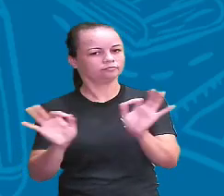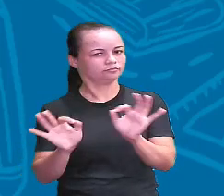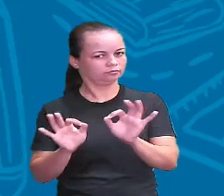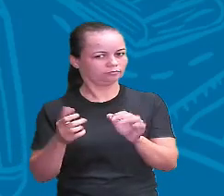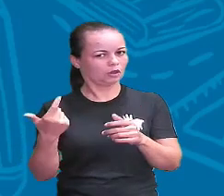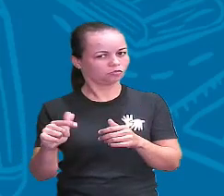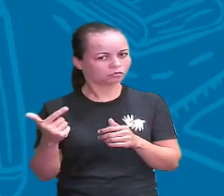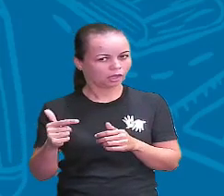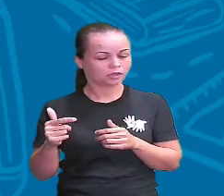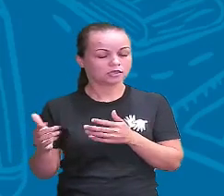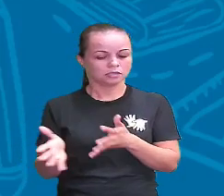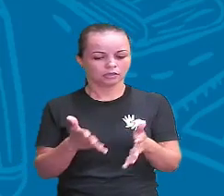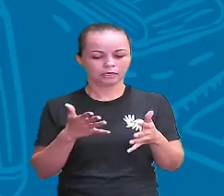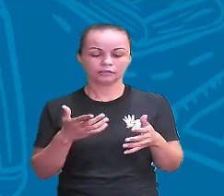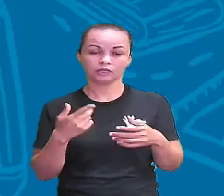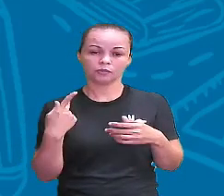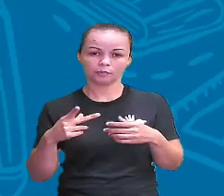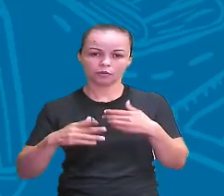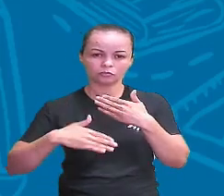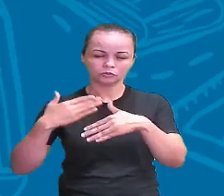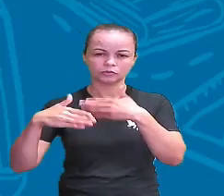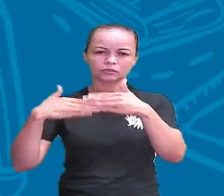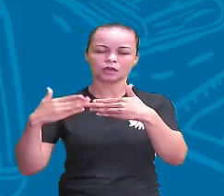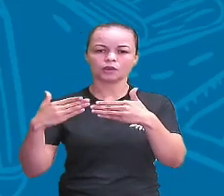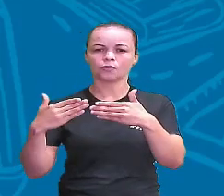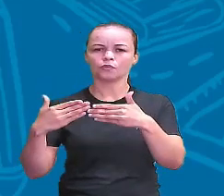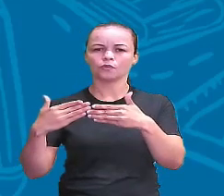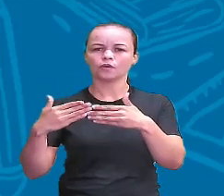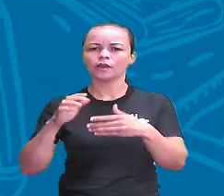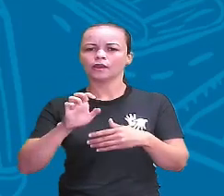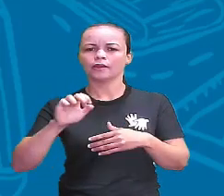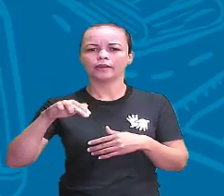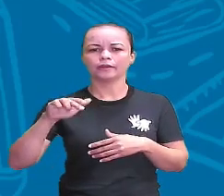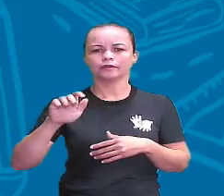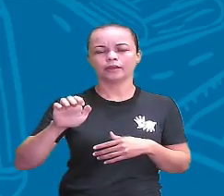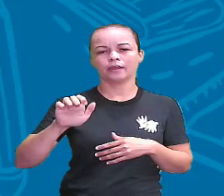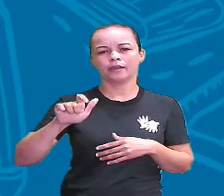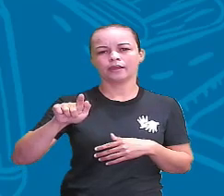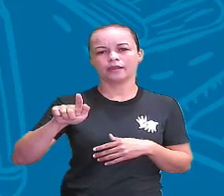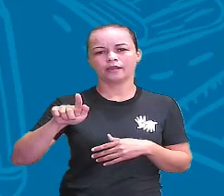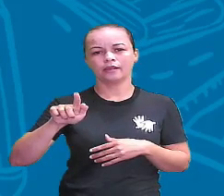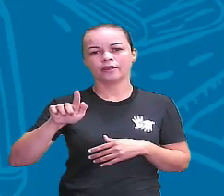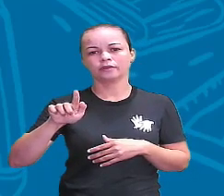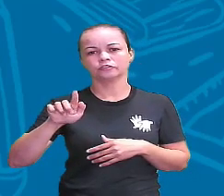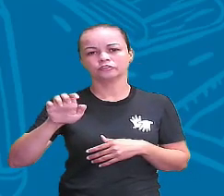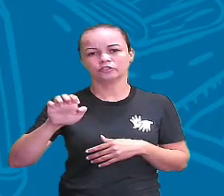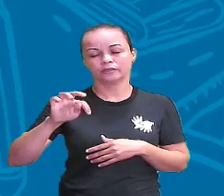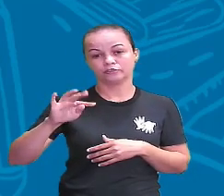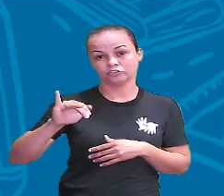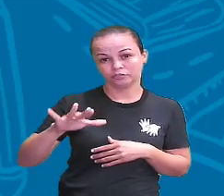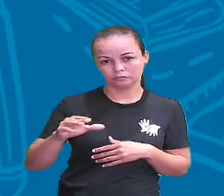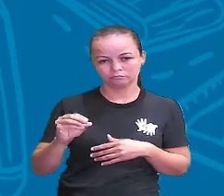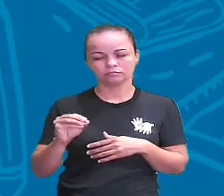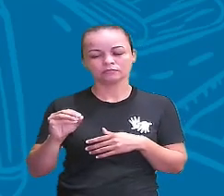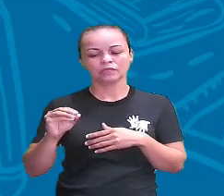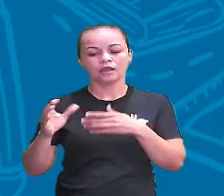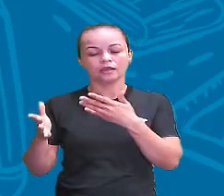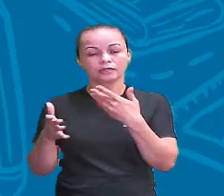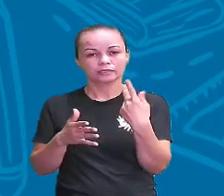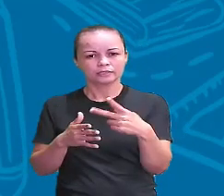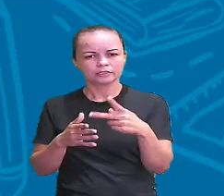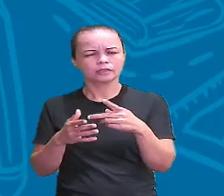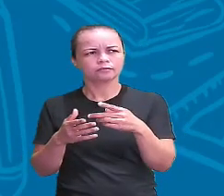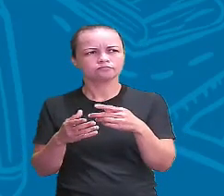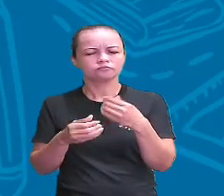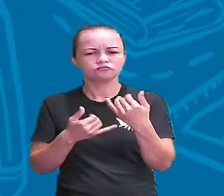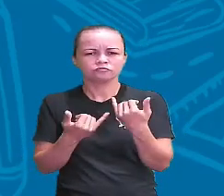de produção energética que vai ser bem menos dentro do que tange a questão da